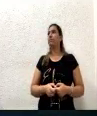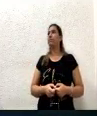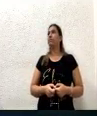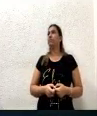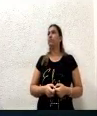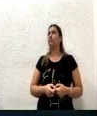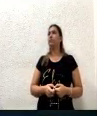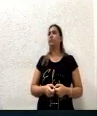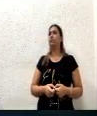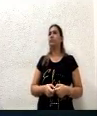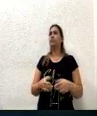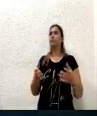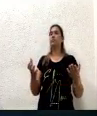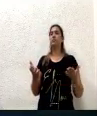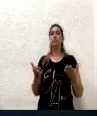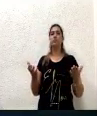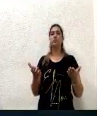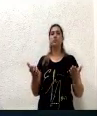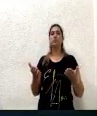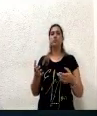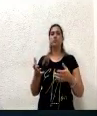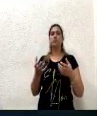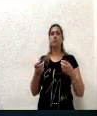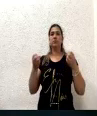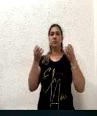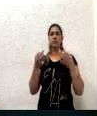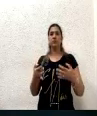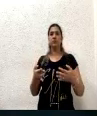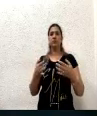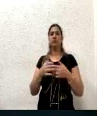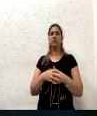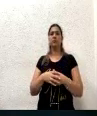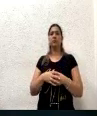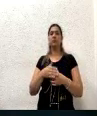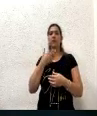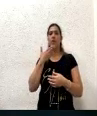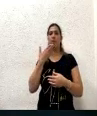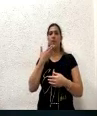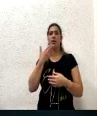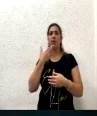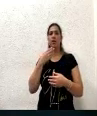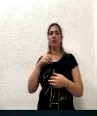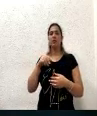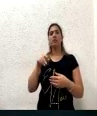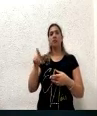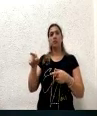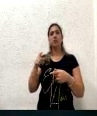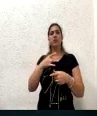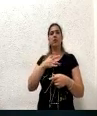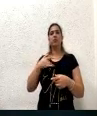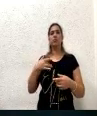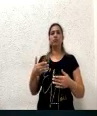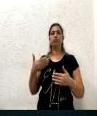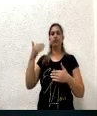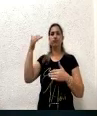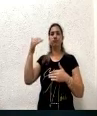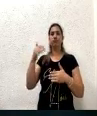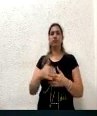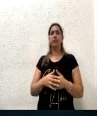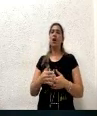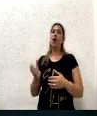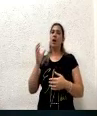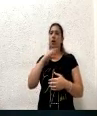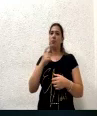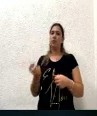quero, deixando as explicações pessoais aqui, melhoras para a vereadora Neuza, que Deus abençoe, porque ela possa estar aqui com a